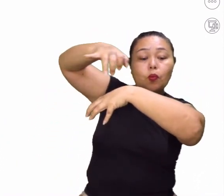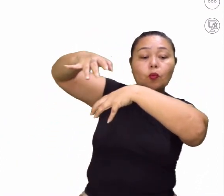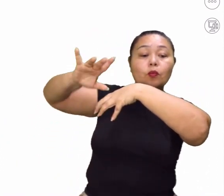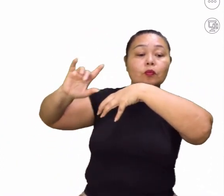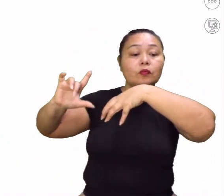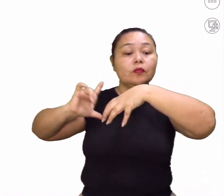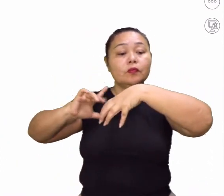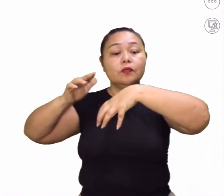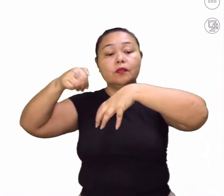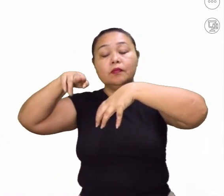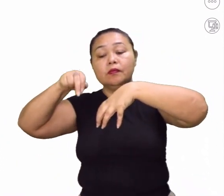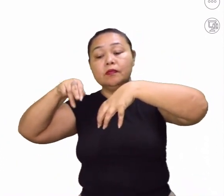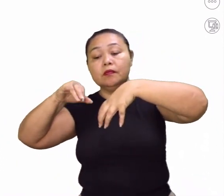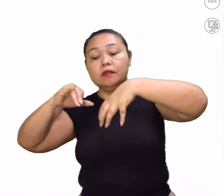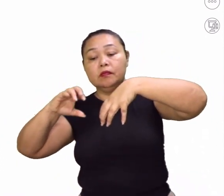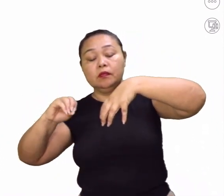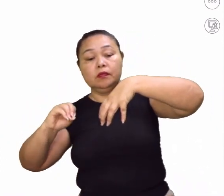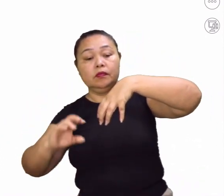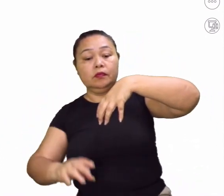tem a ver com